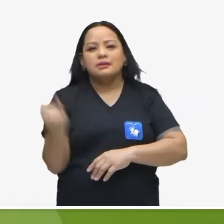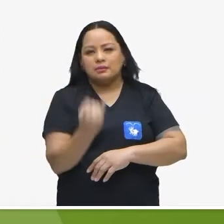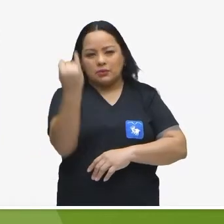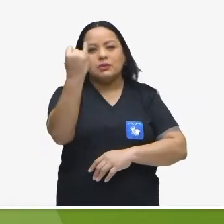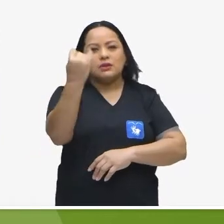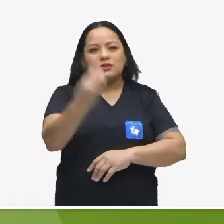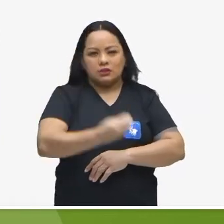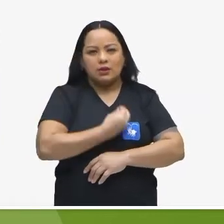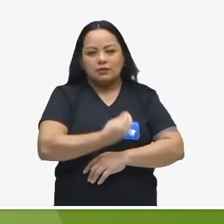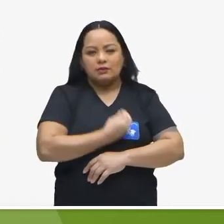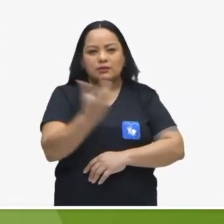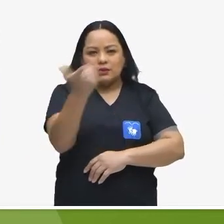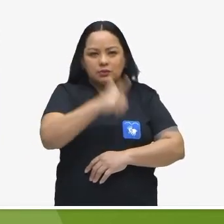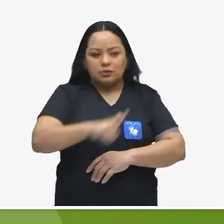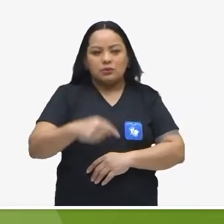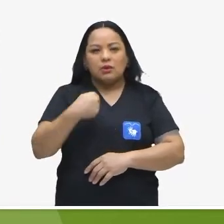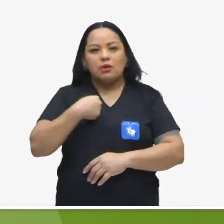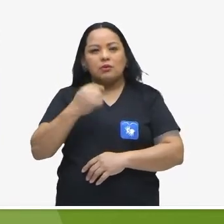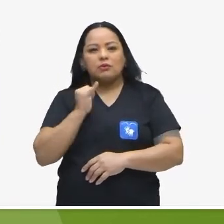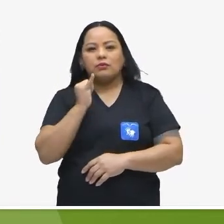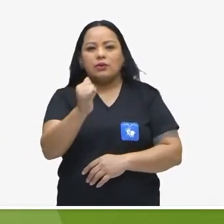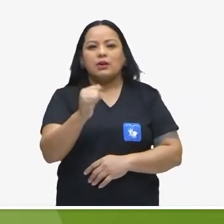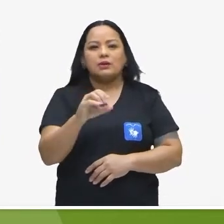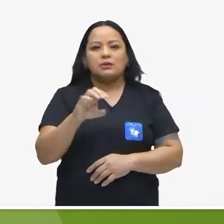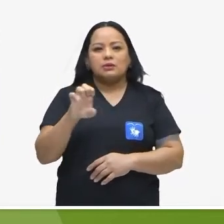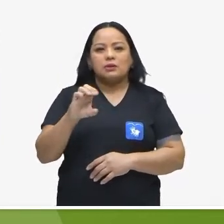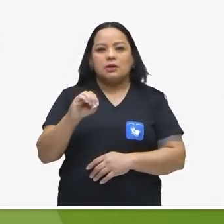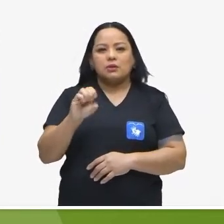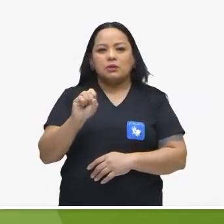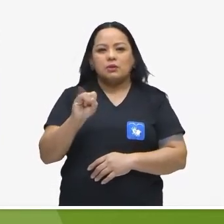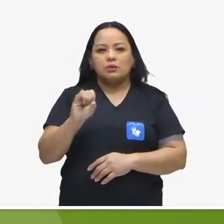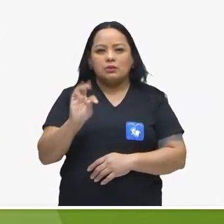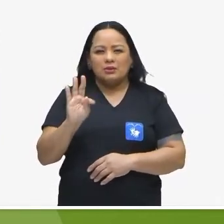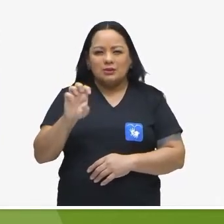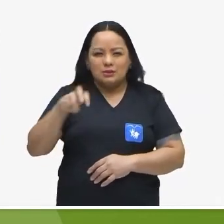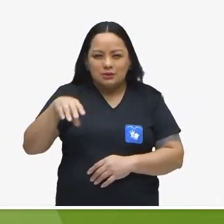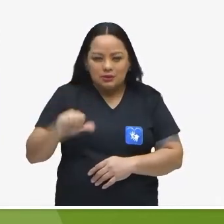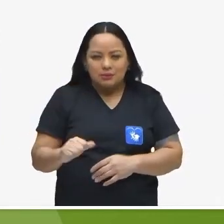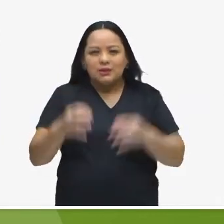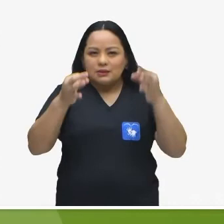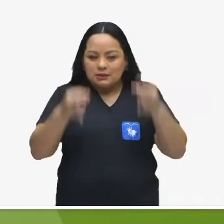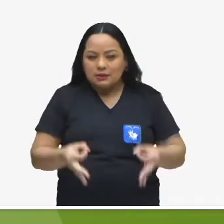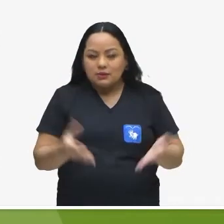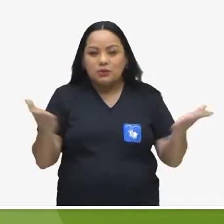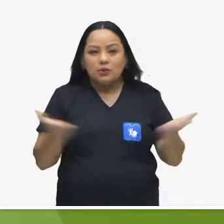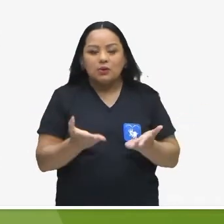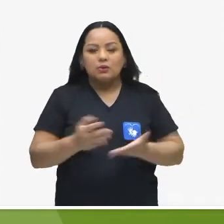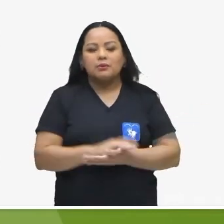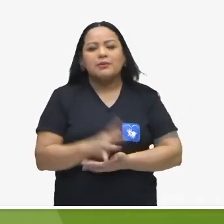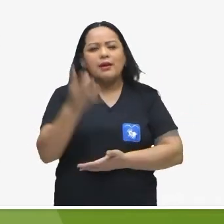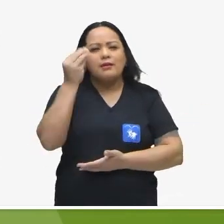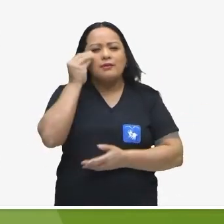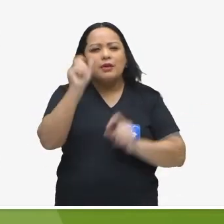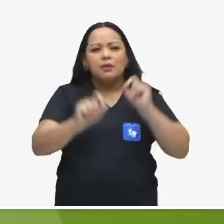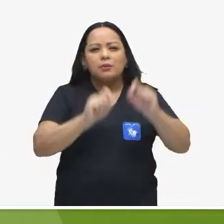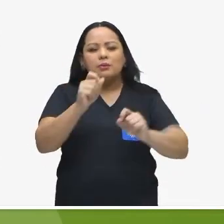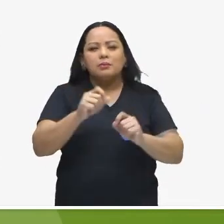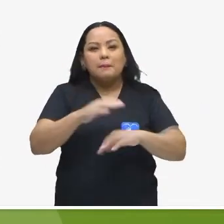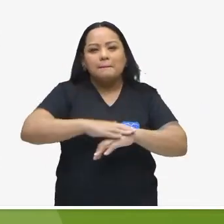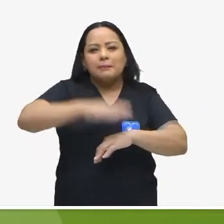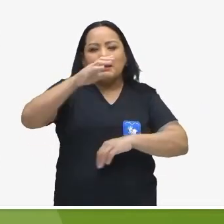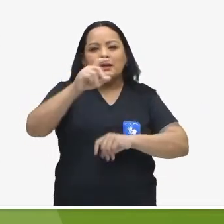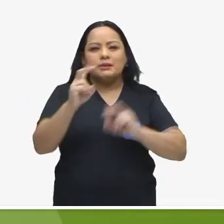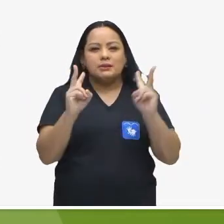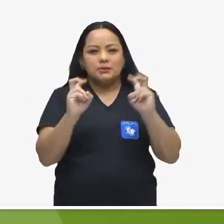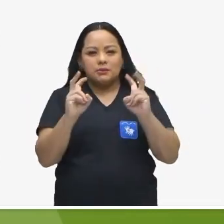que haja vida, eu falo em ecossistema, certo? E agora nós vamos ver um pouquinho mais sobre o